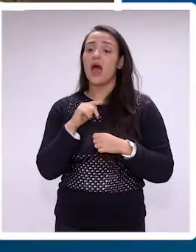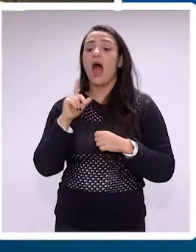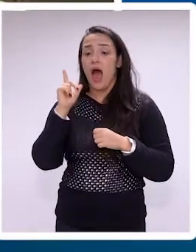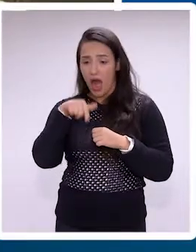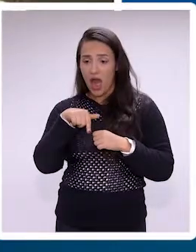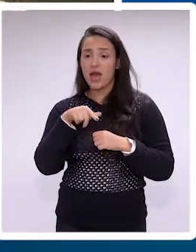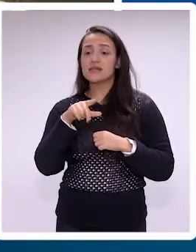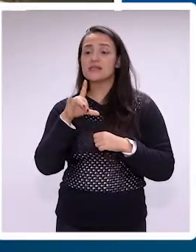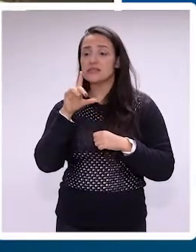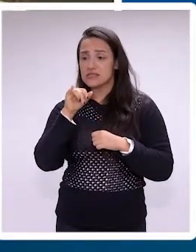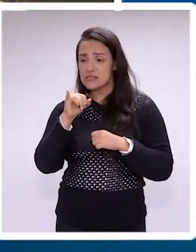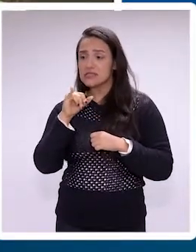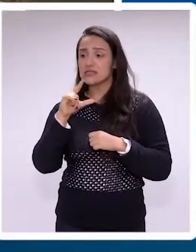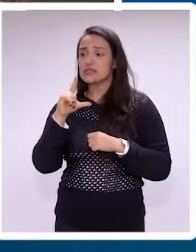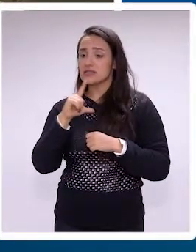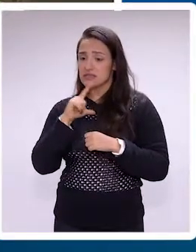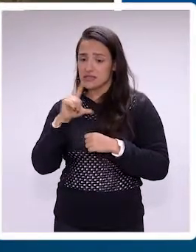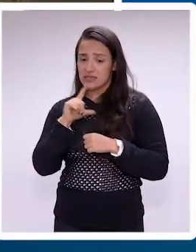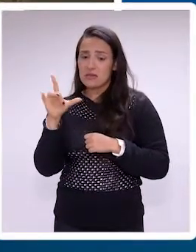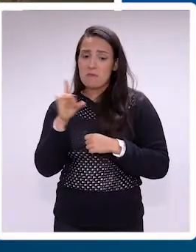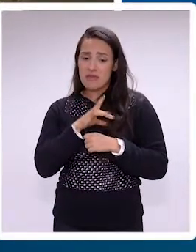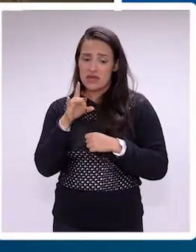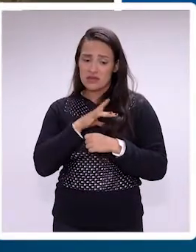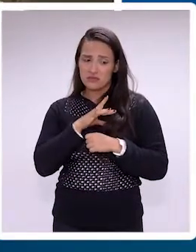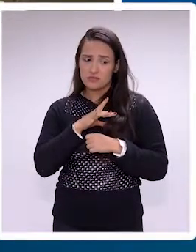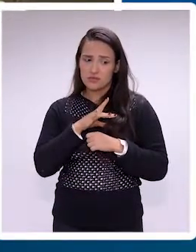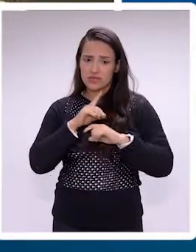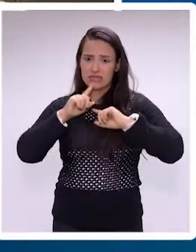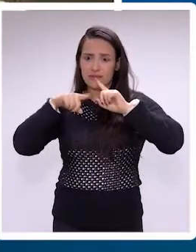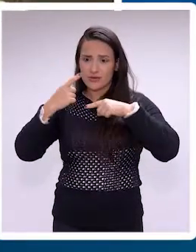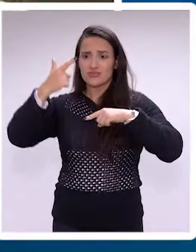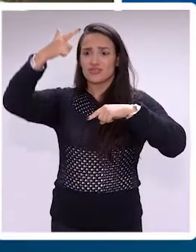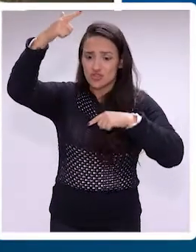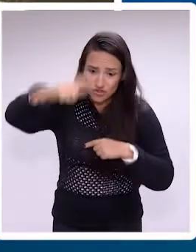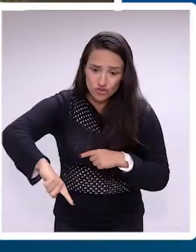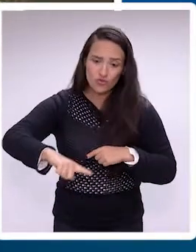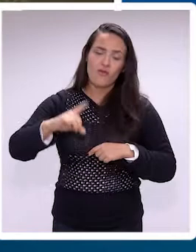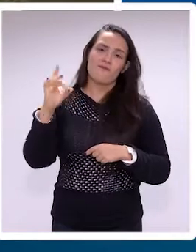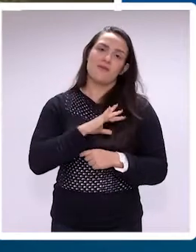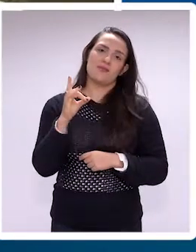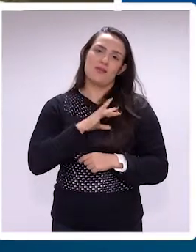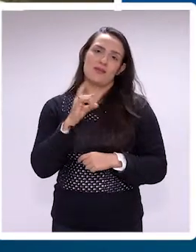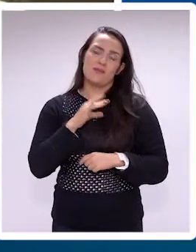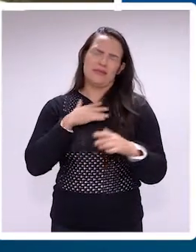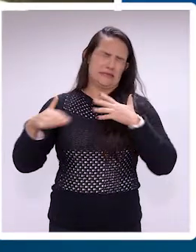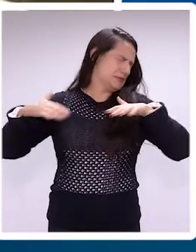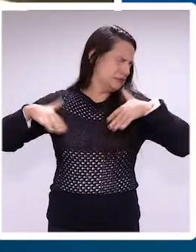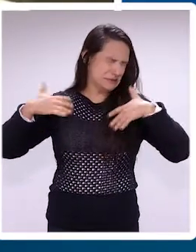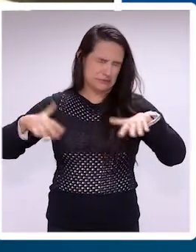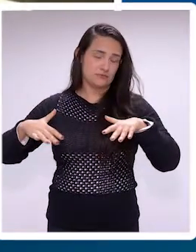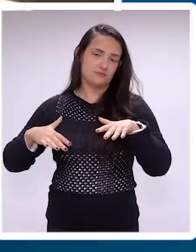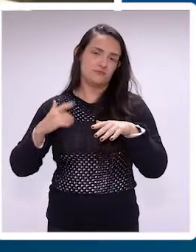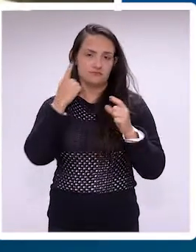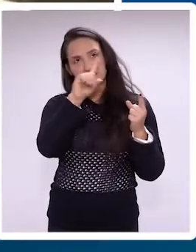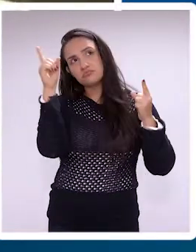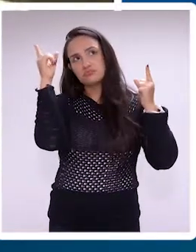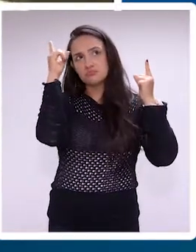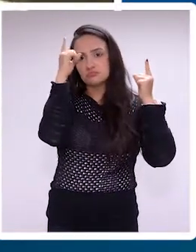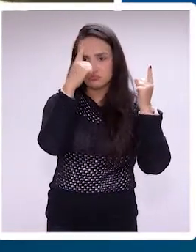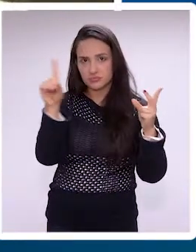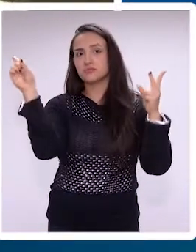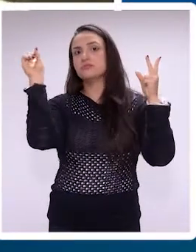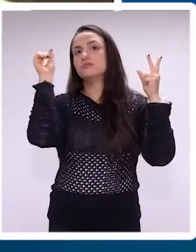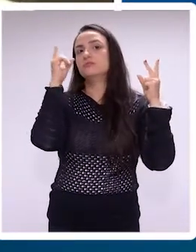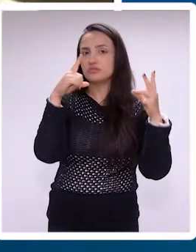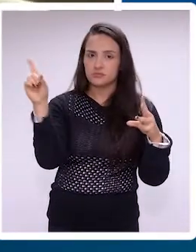pânico. As fobias, elas também são permanentes, sem tratamento, mas desde que